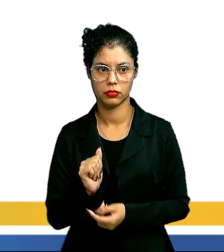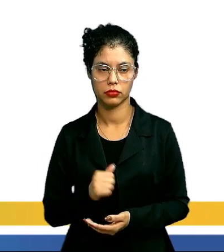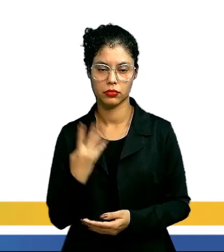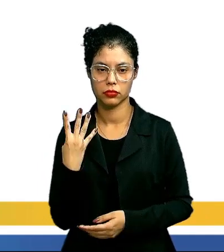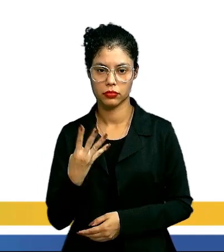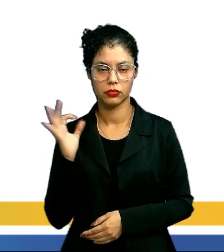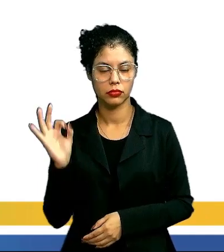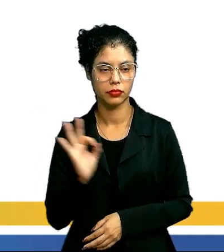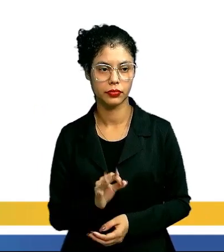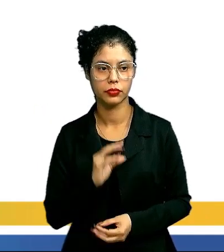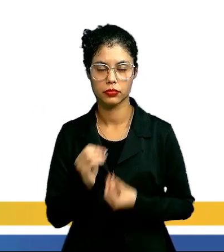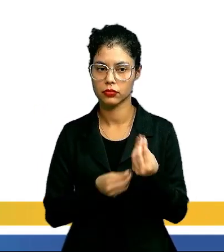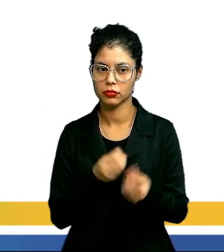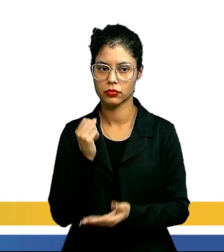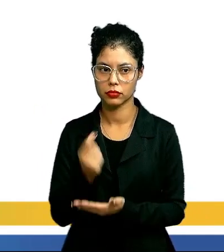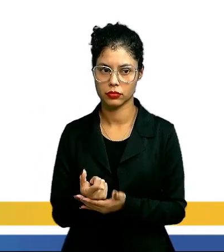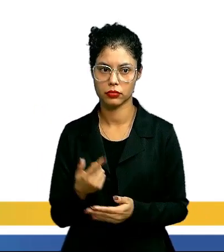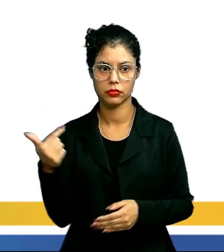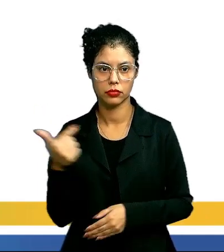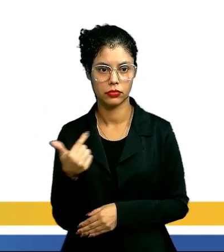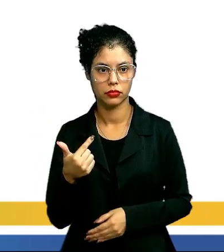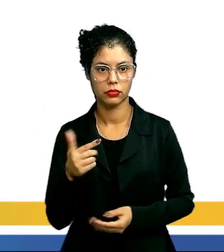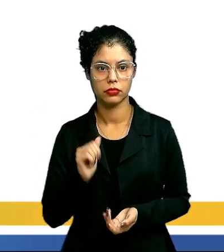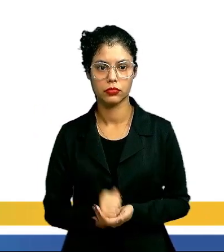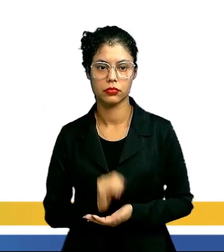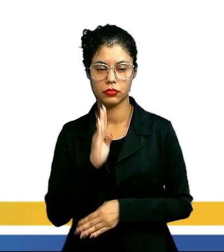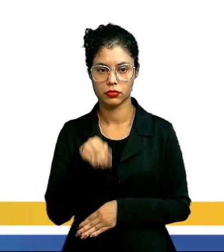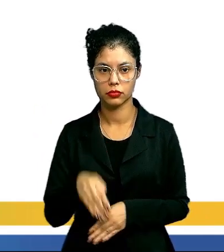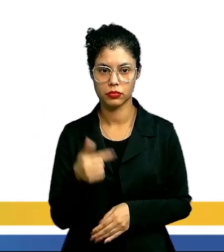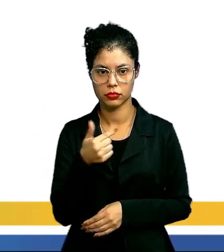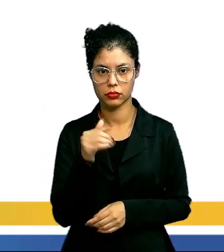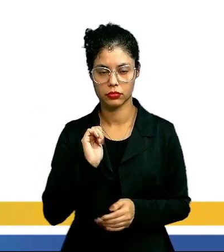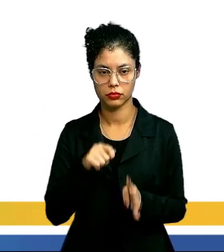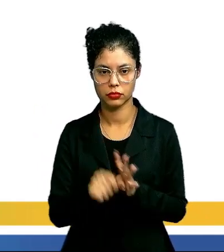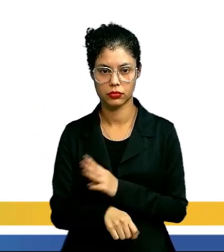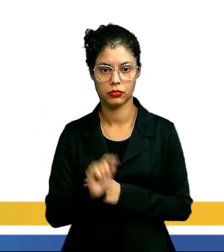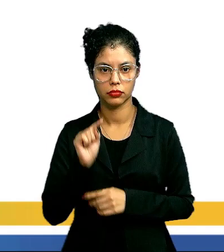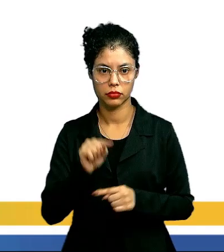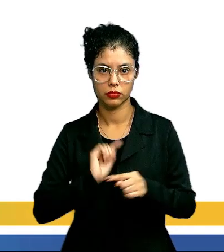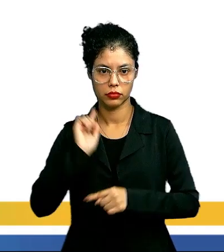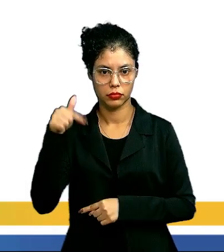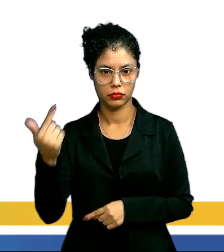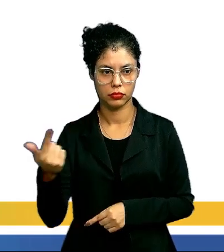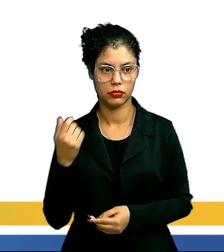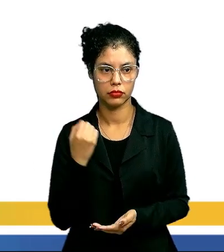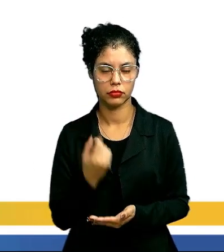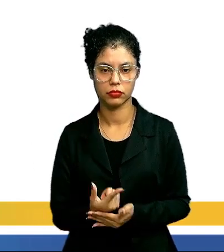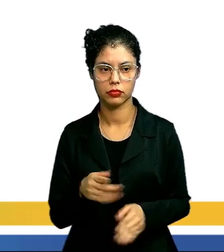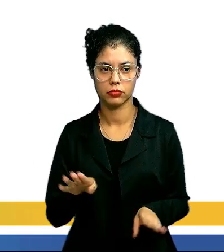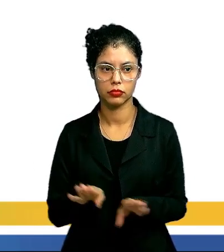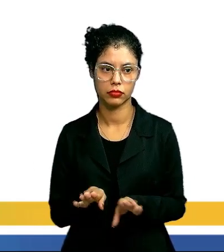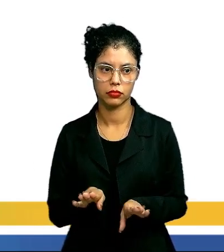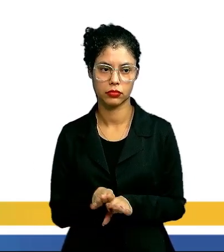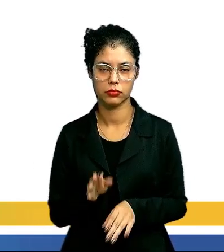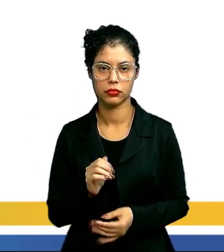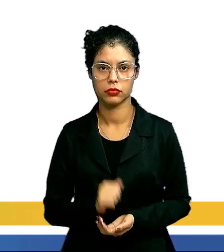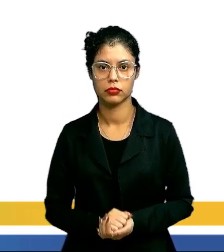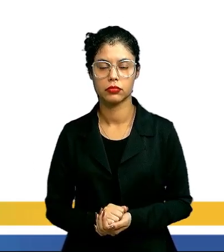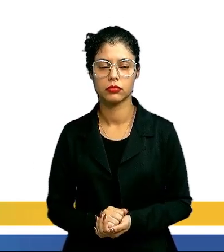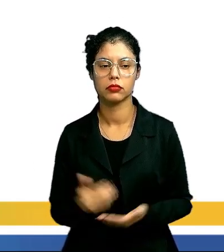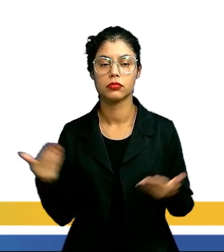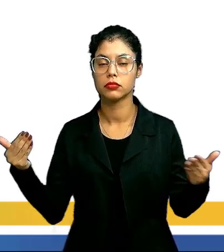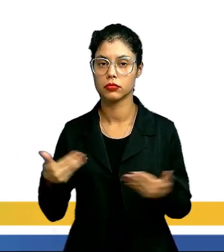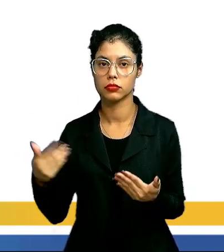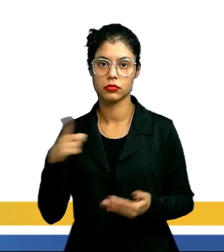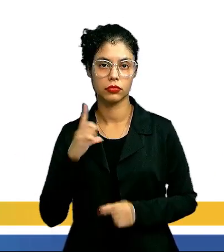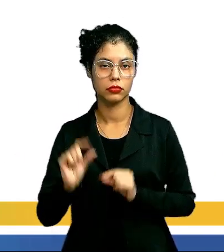como ela pagará a segunda parcela na metade do segundo mês a dívida após esse pagamento será agora